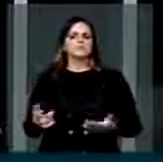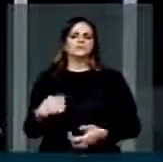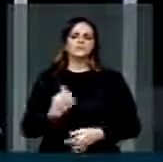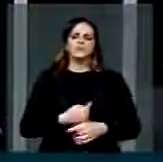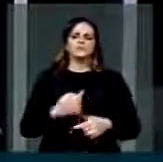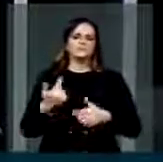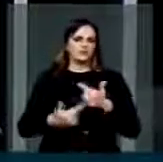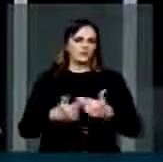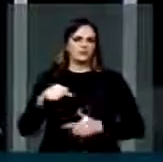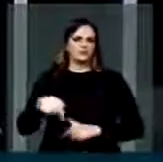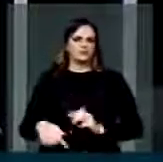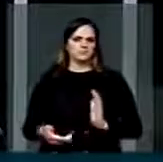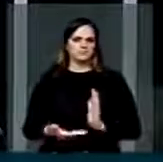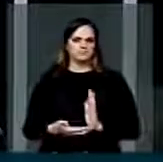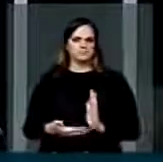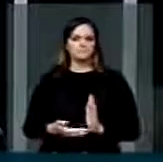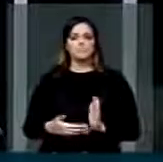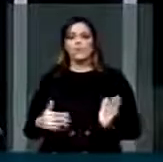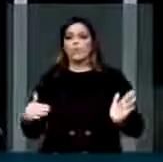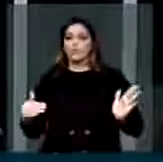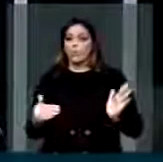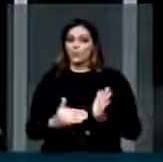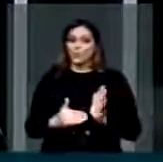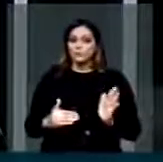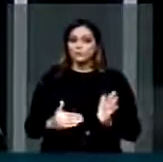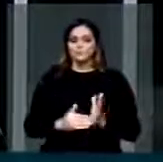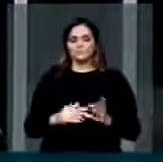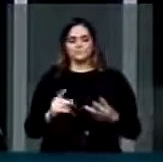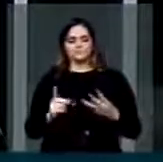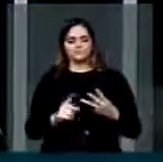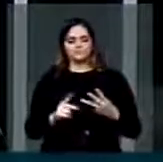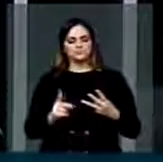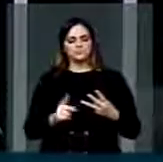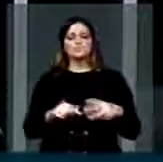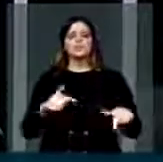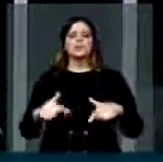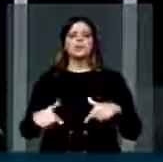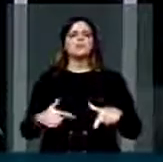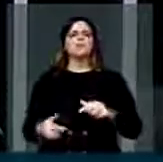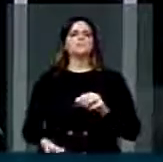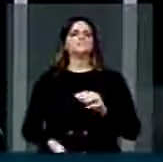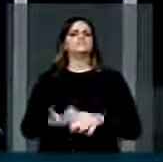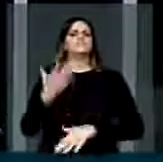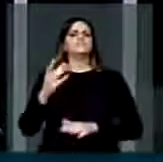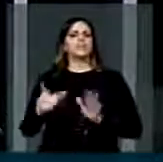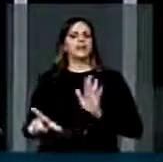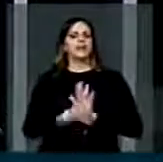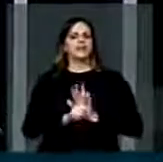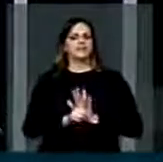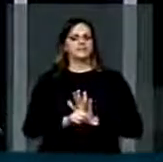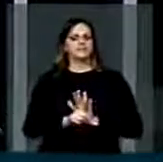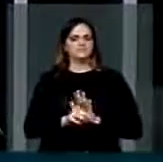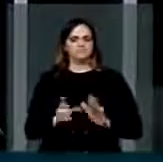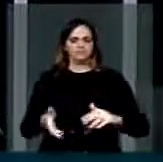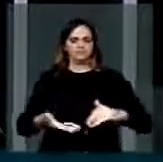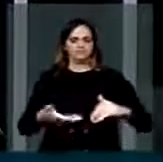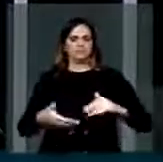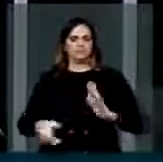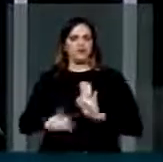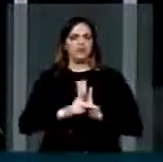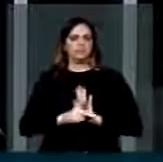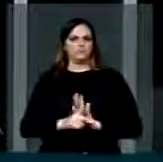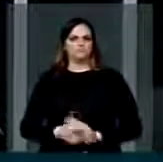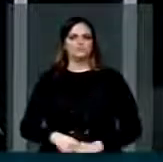último, desses 3 itens, tem a atividade legislativa, que é a atividade essencial do Parlamento.